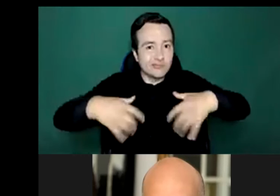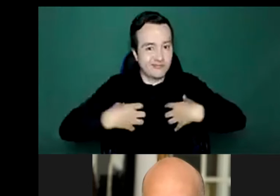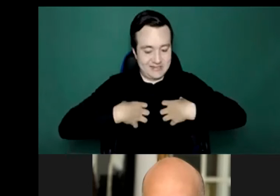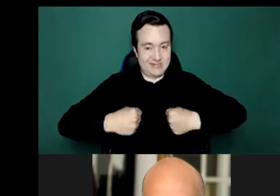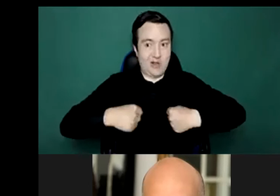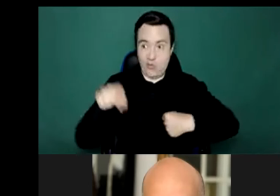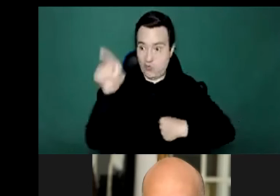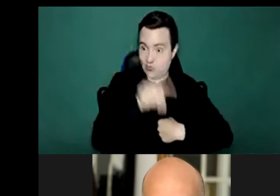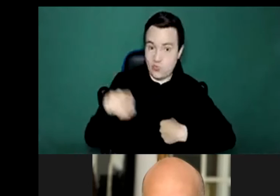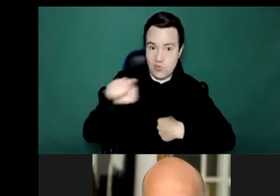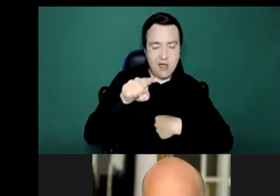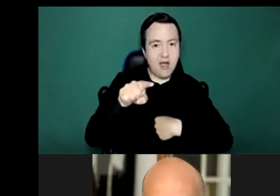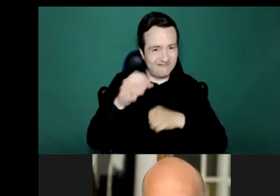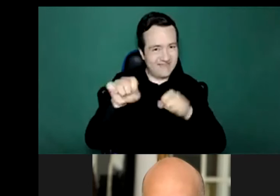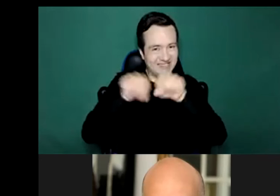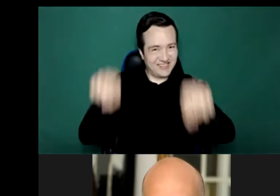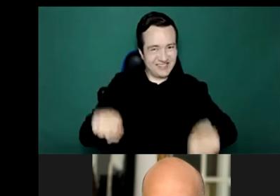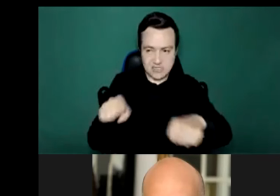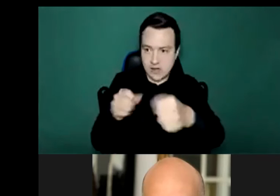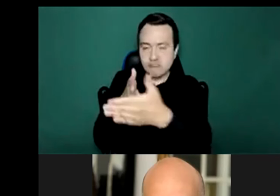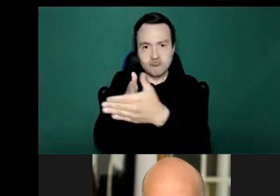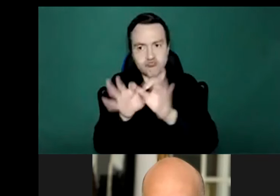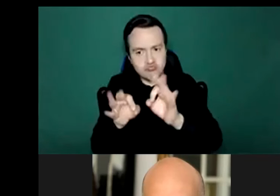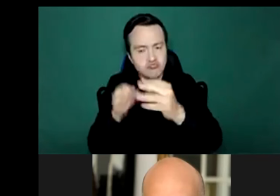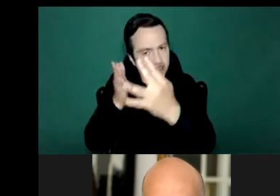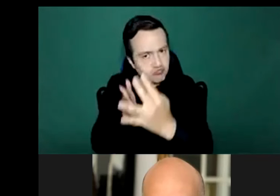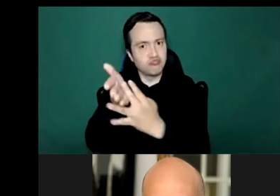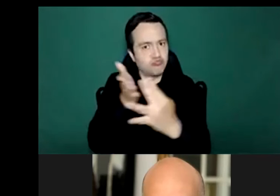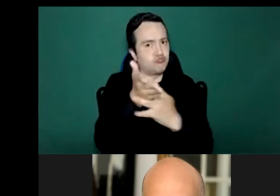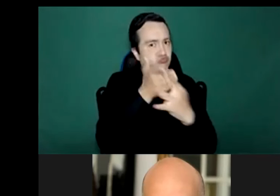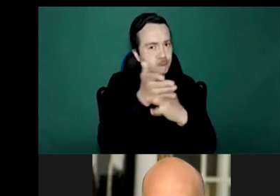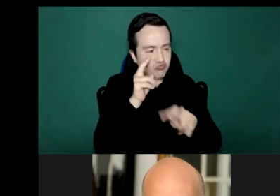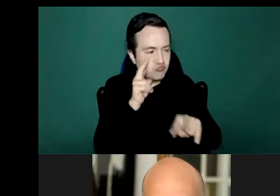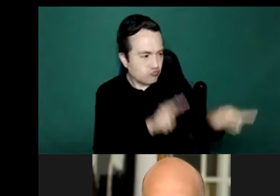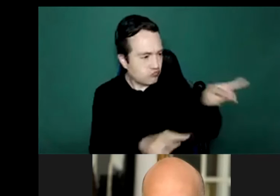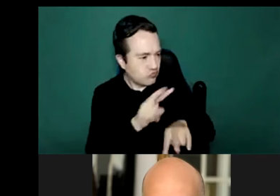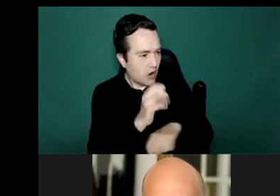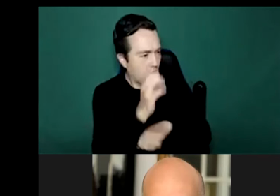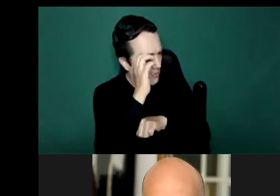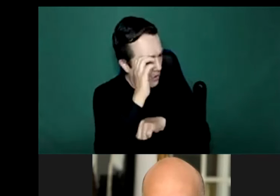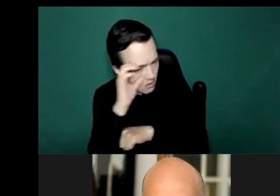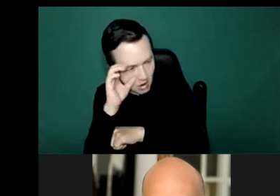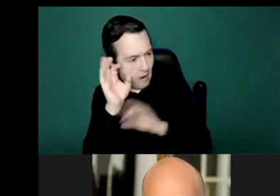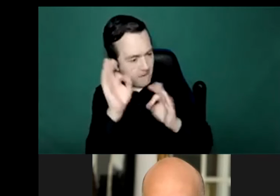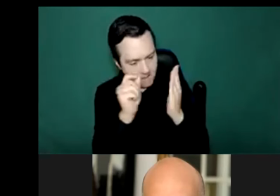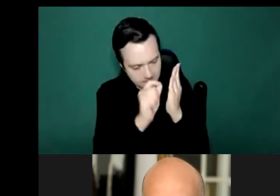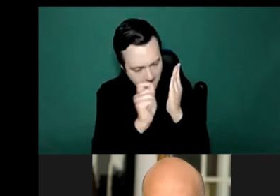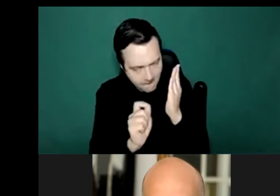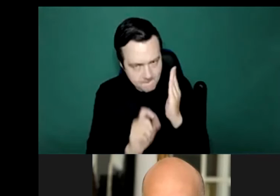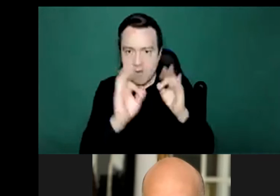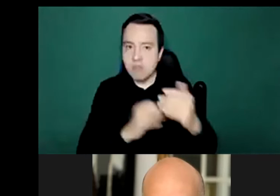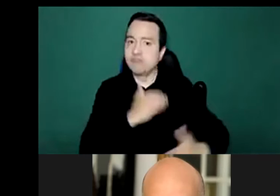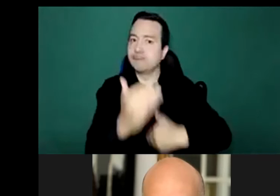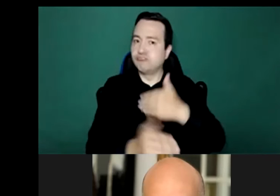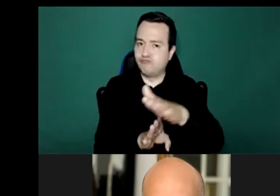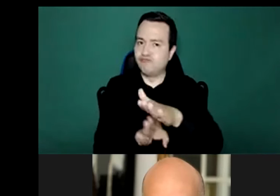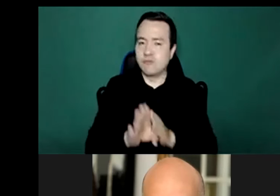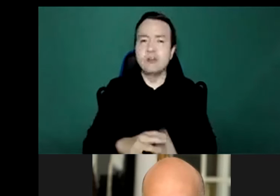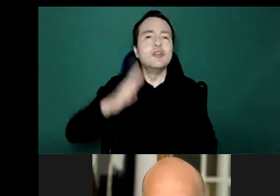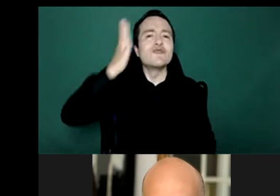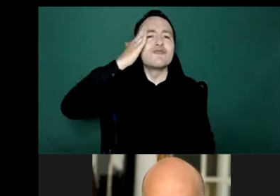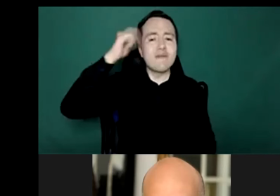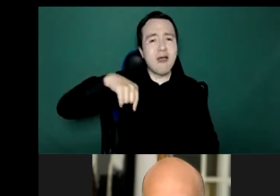las ferramentas com que evaluamos os avanços. A pandemia ha afetado em forma desigual a la população de la